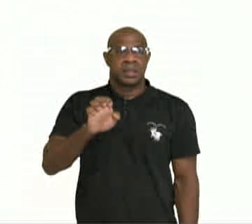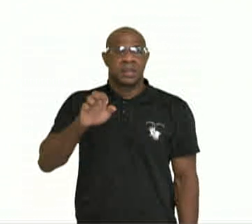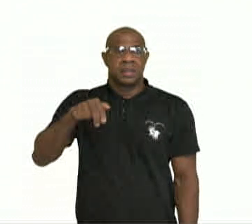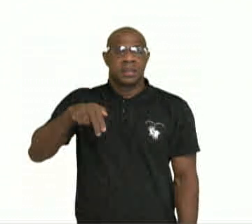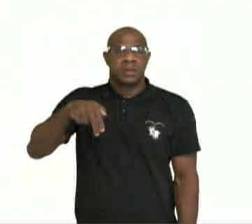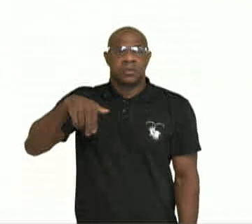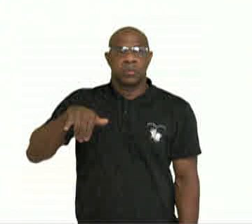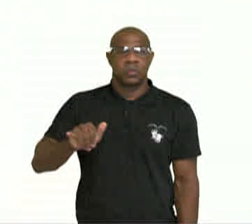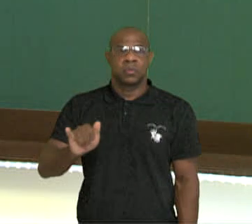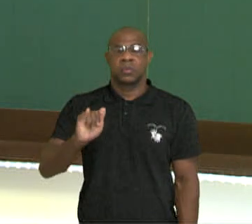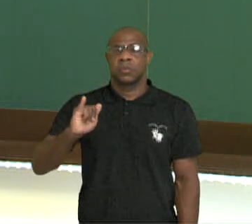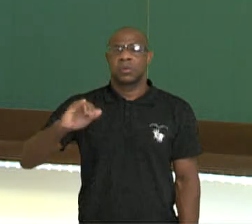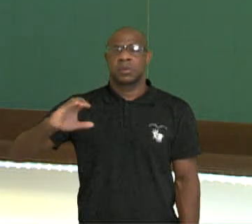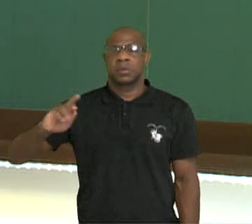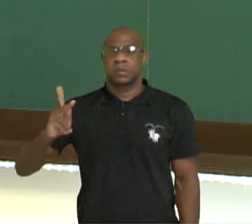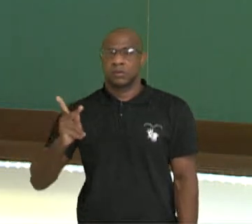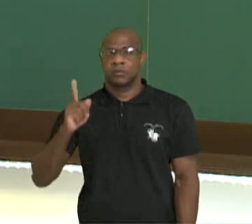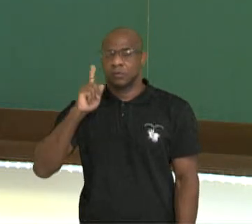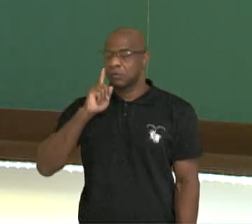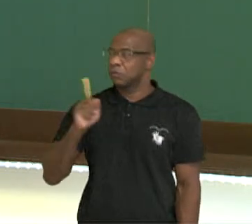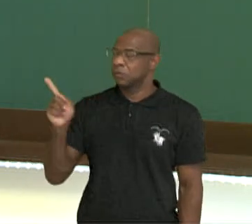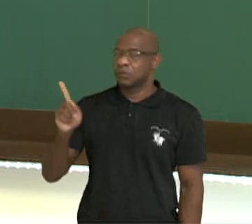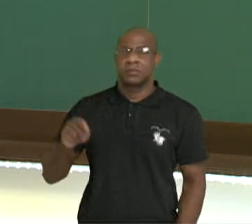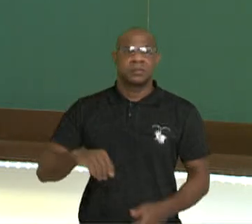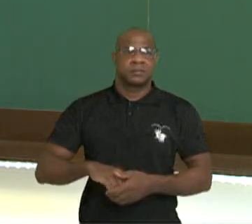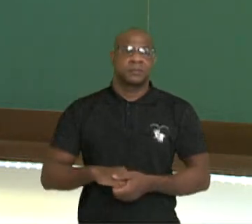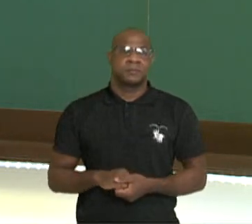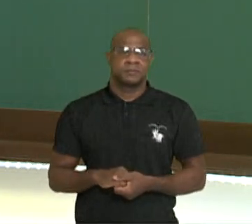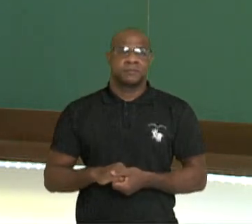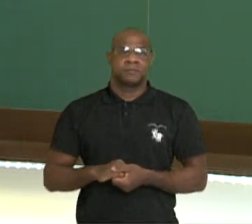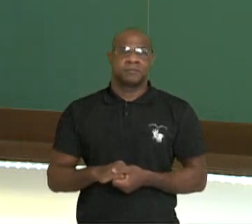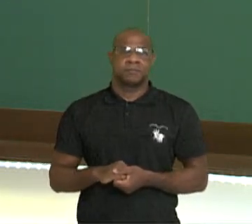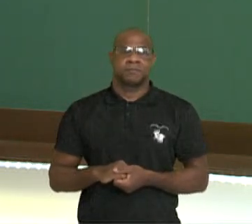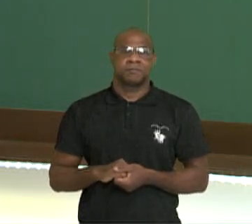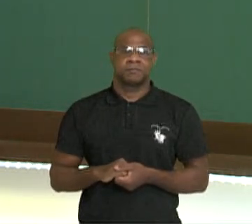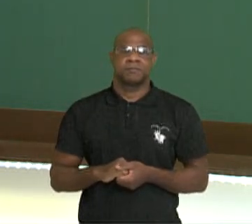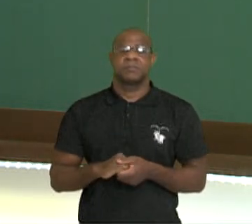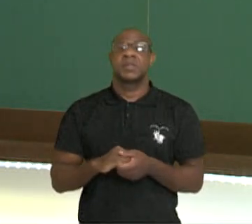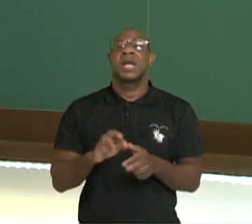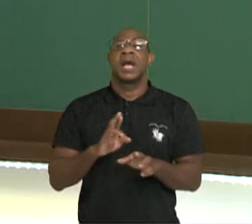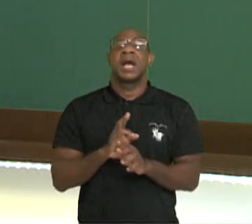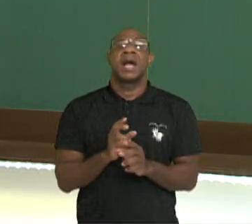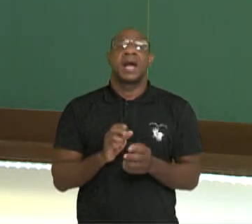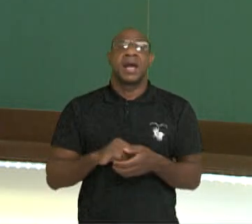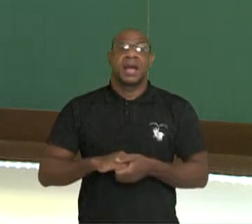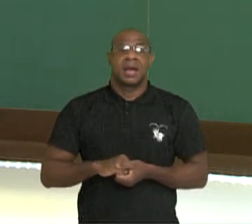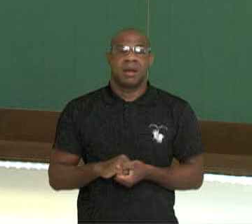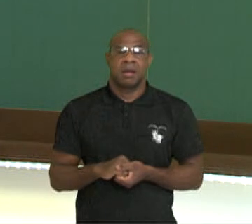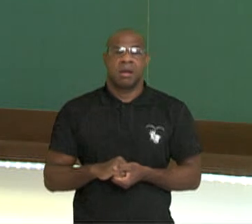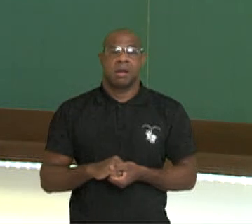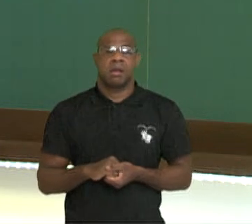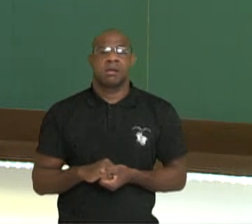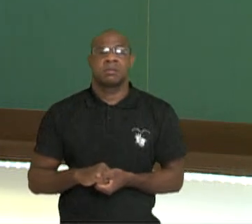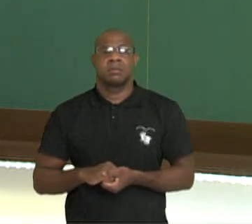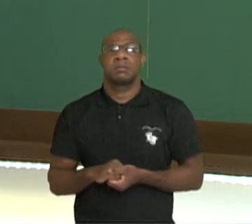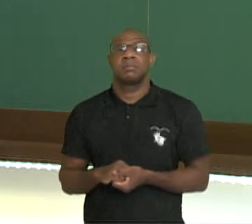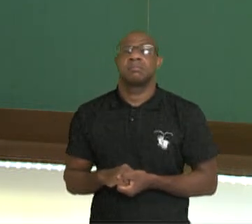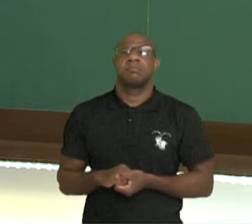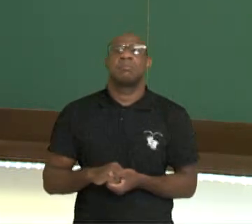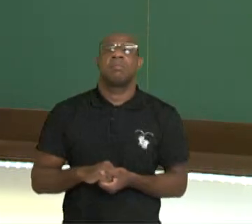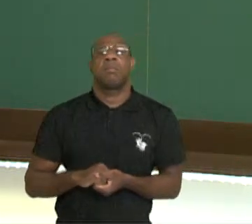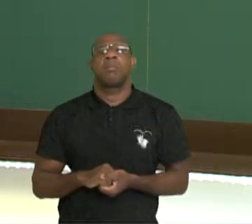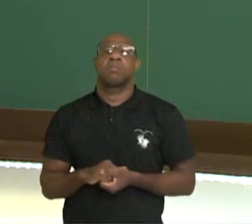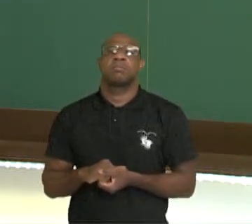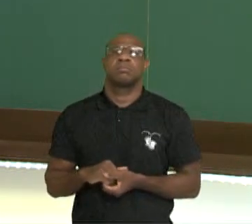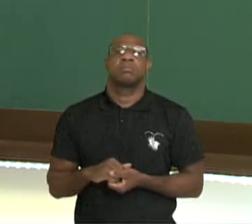que legal, né? Em cada uma destas divisões rige uma hora específica, por